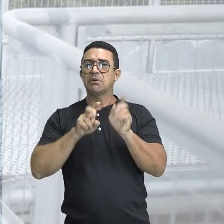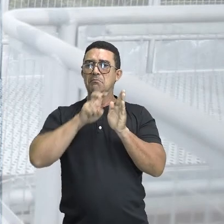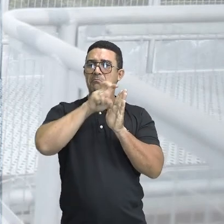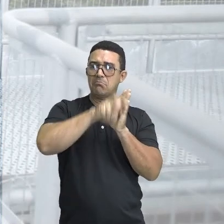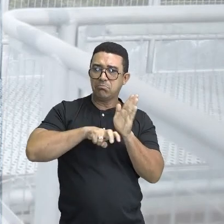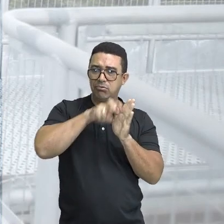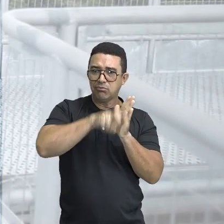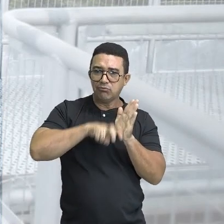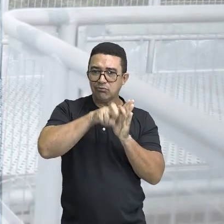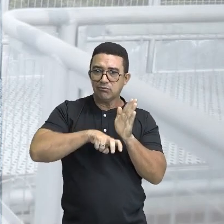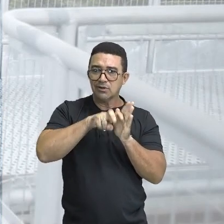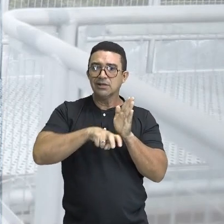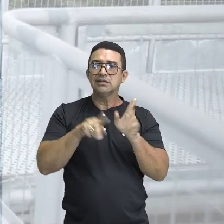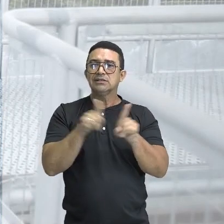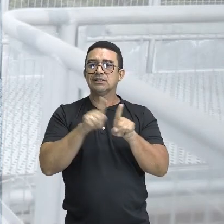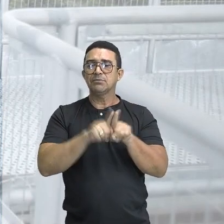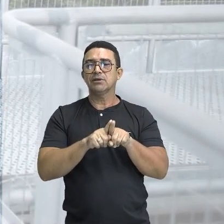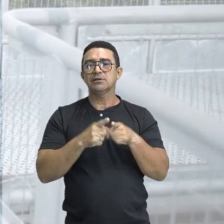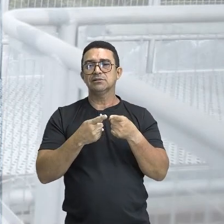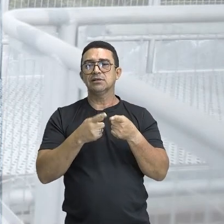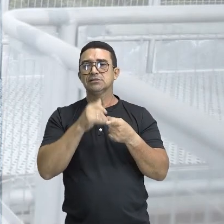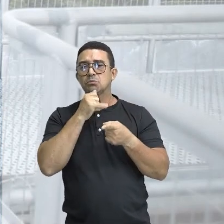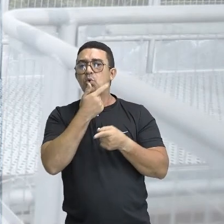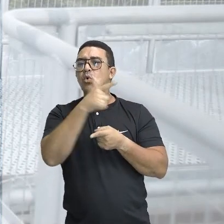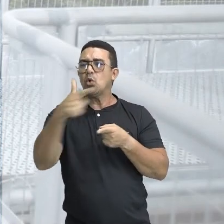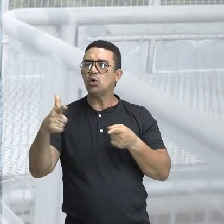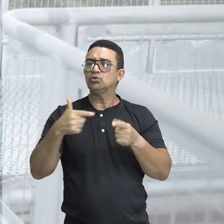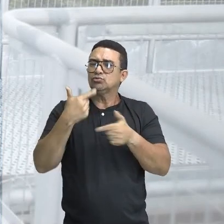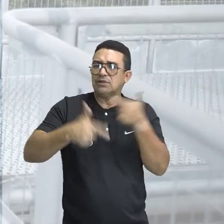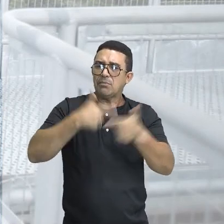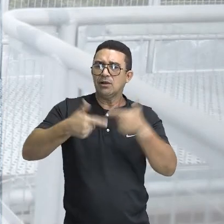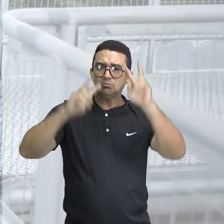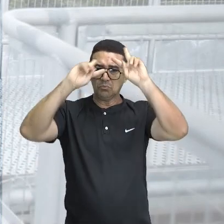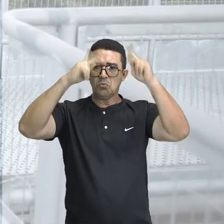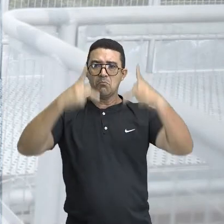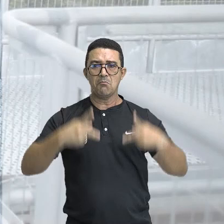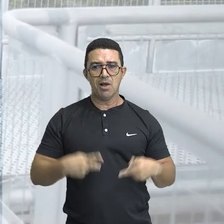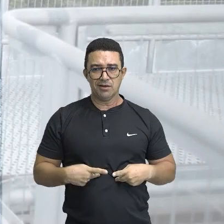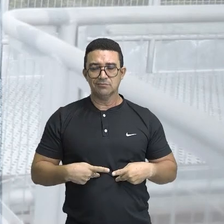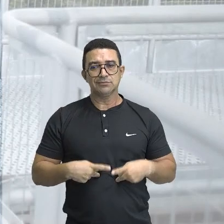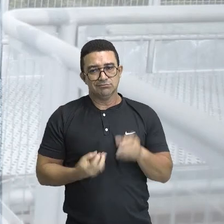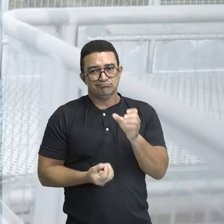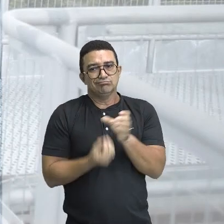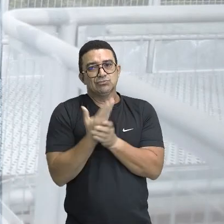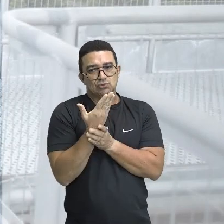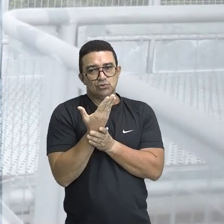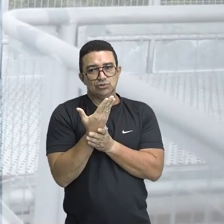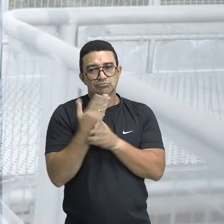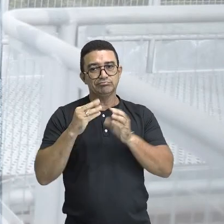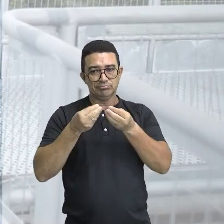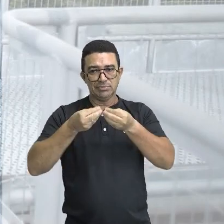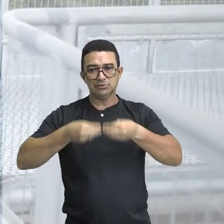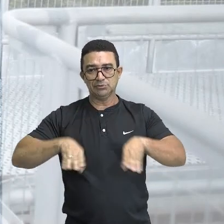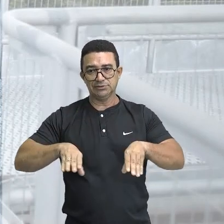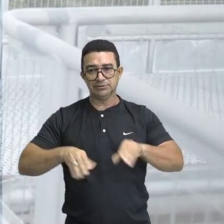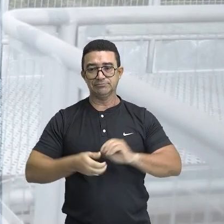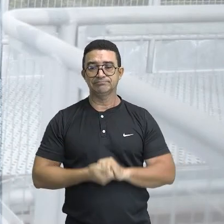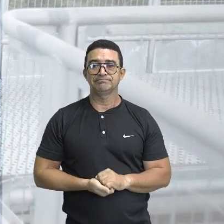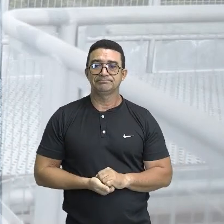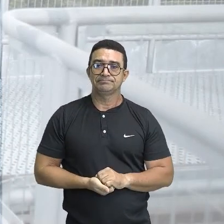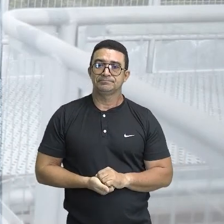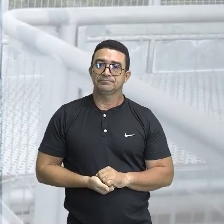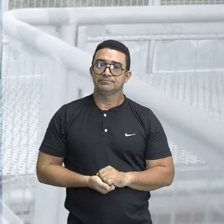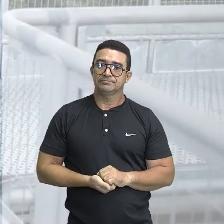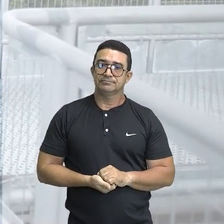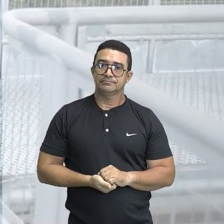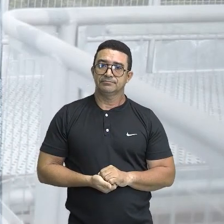da mineração e até outras atividades humanas que acabam surgindo. É fato dizer também